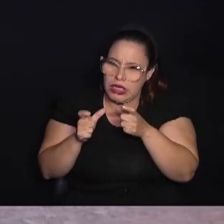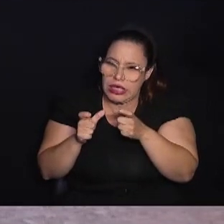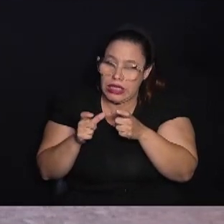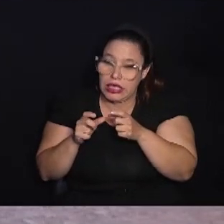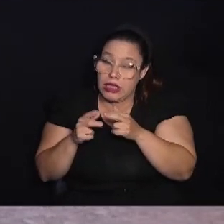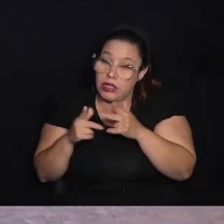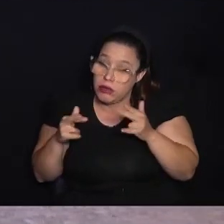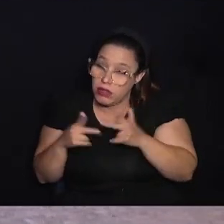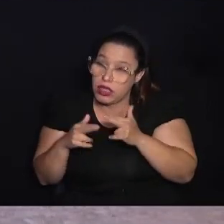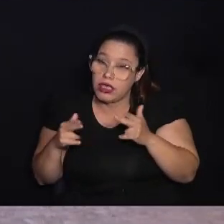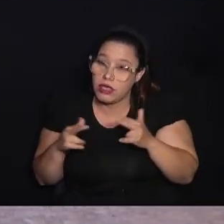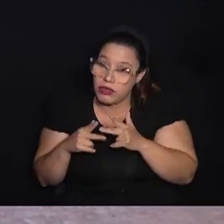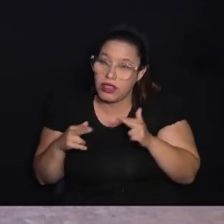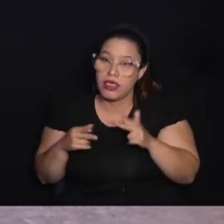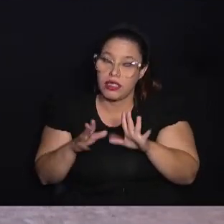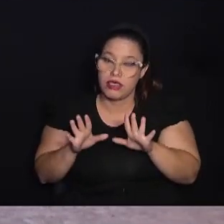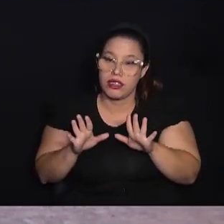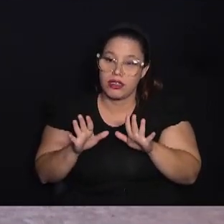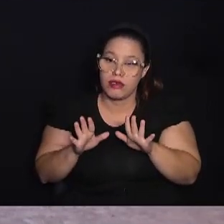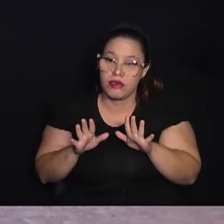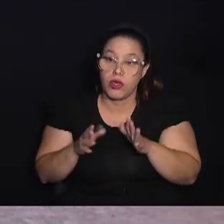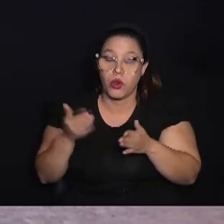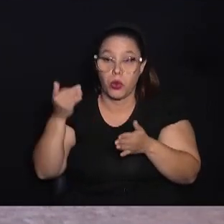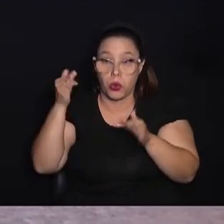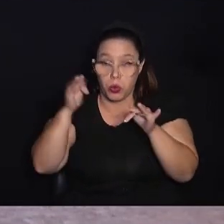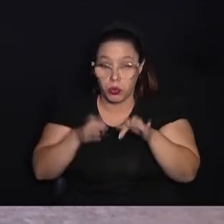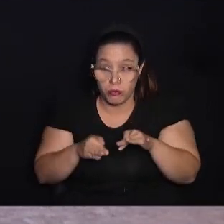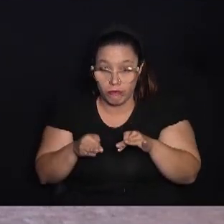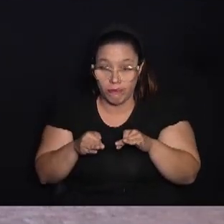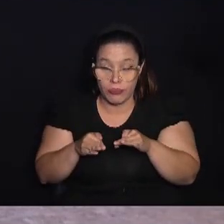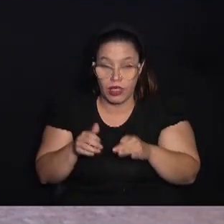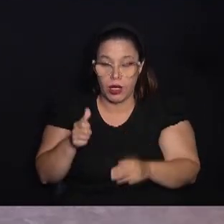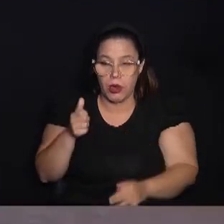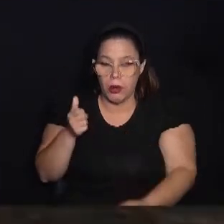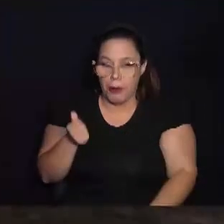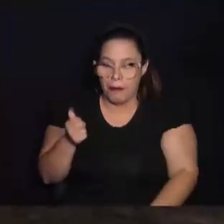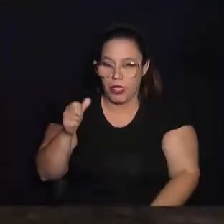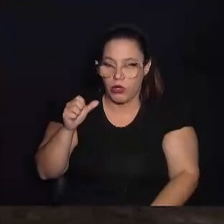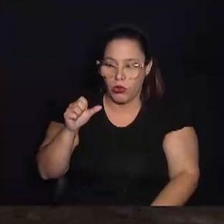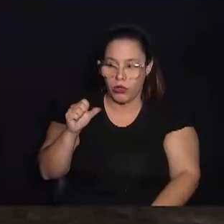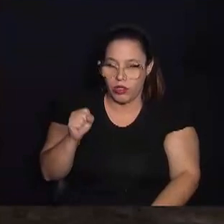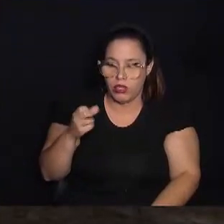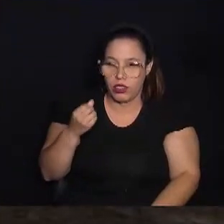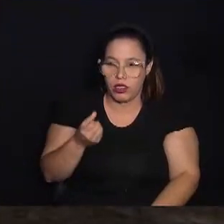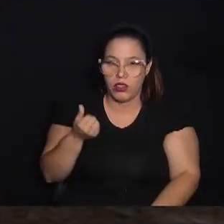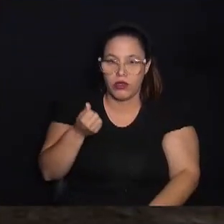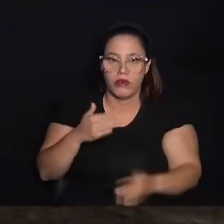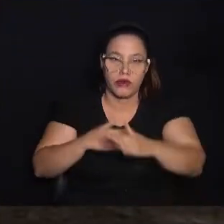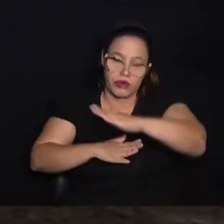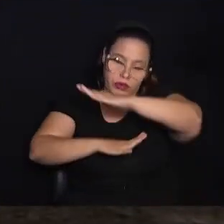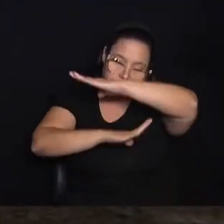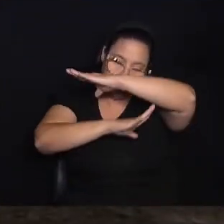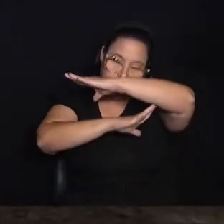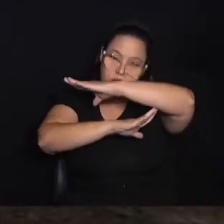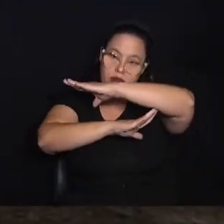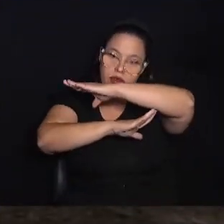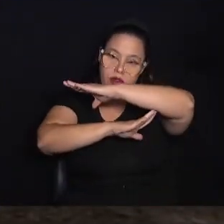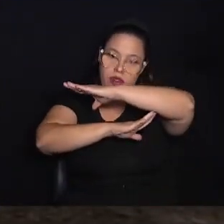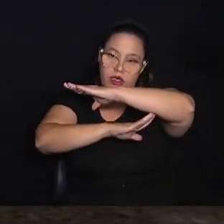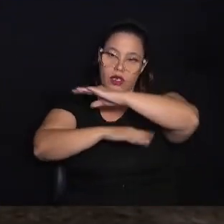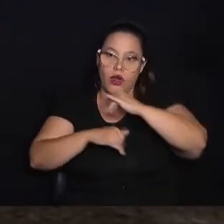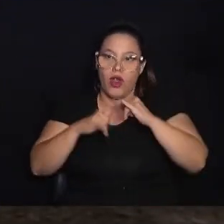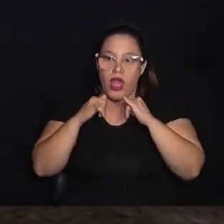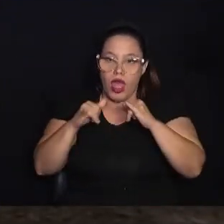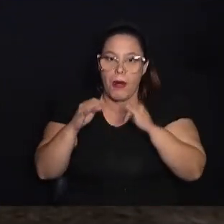diferente diferente só pra gente fechar quero lembrar que em 1906 a câmara de Campinas denominou o